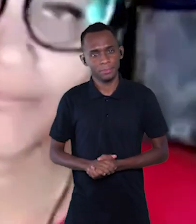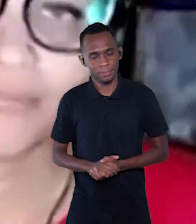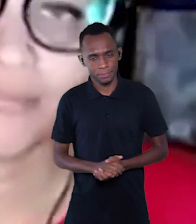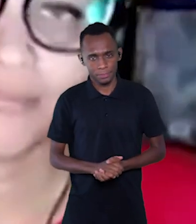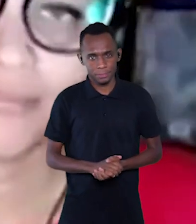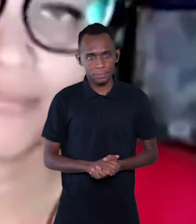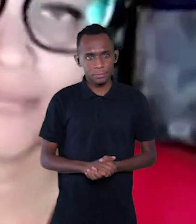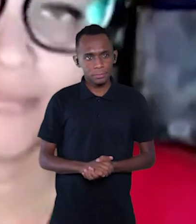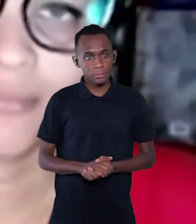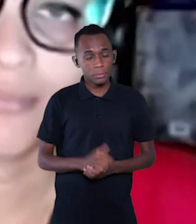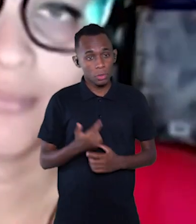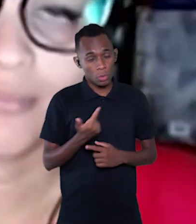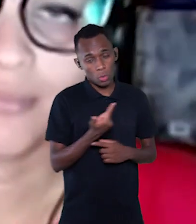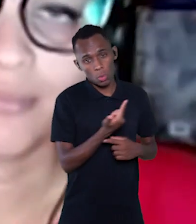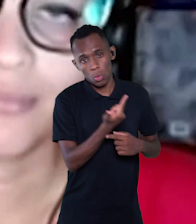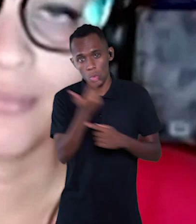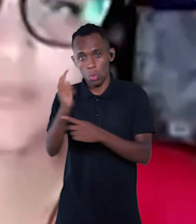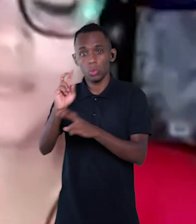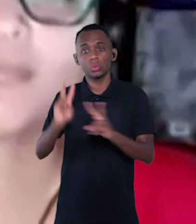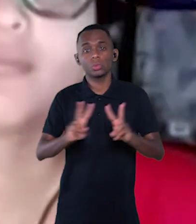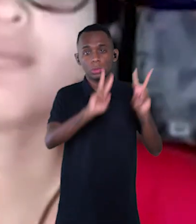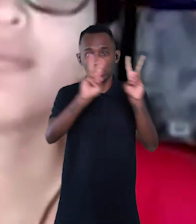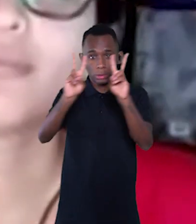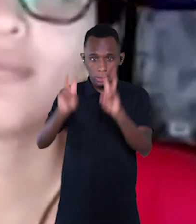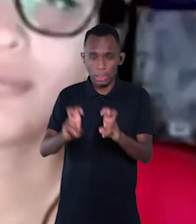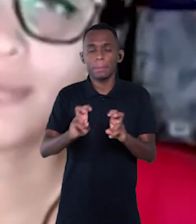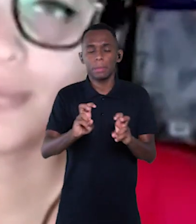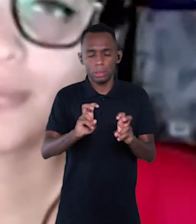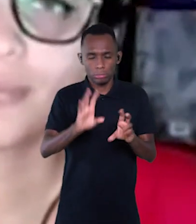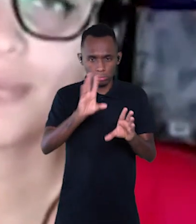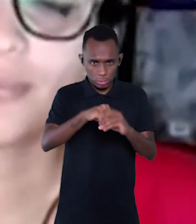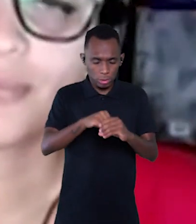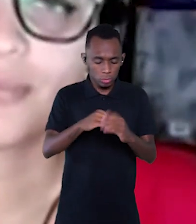Júlia, outro assunto que está bem recorrente no